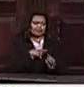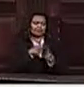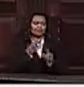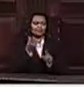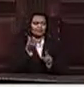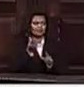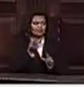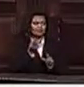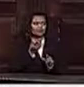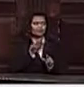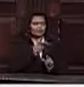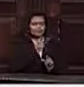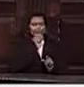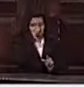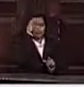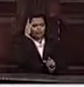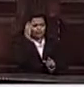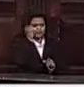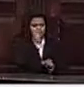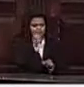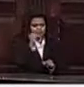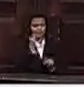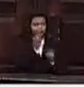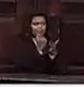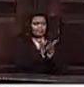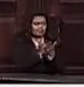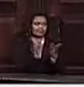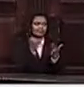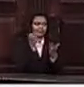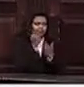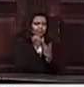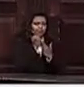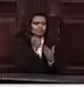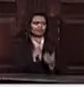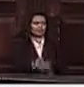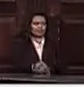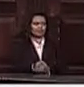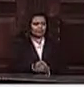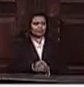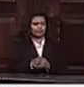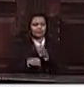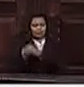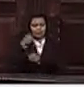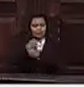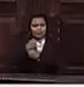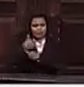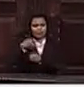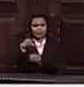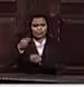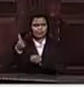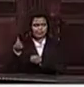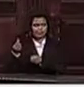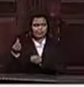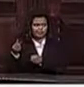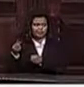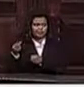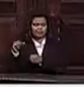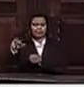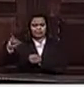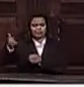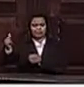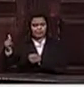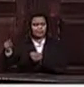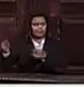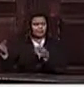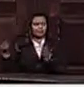passado, no mesmo período, entre janeiro e julho, nós tivemos 1.023 homicídios nessas